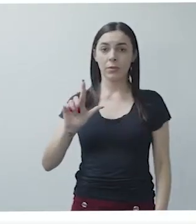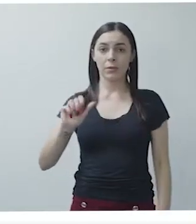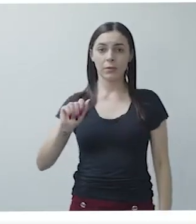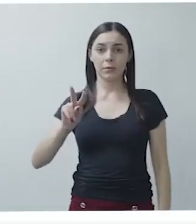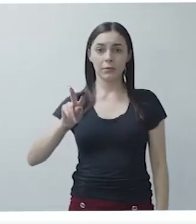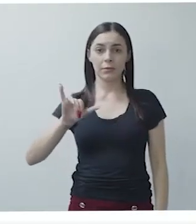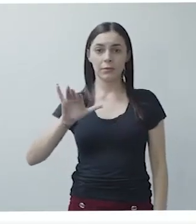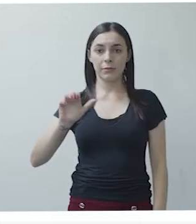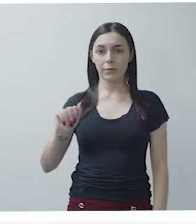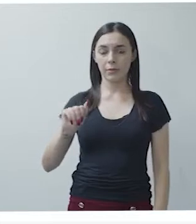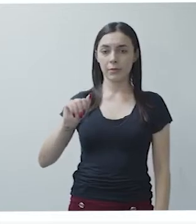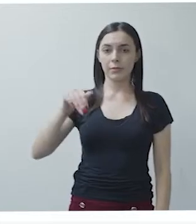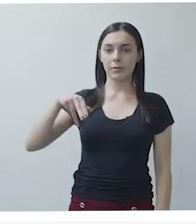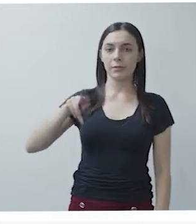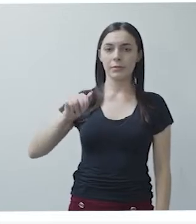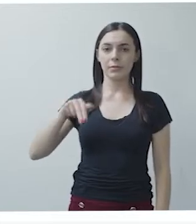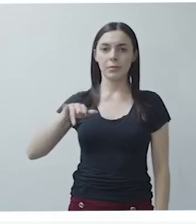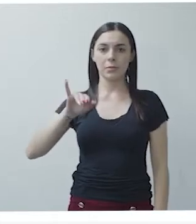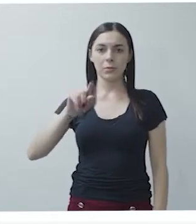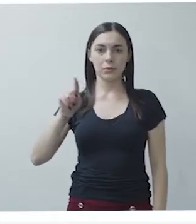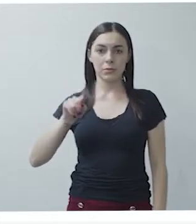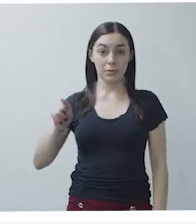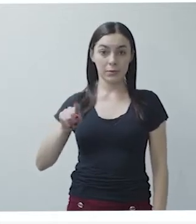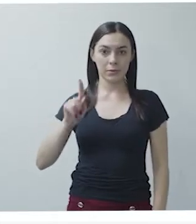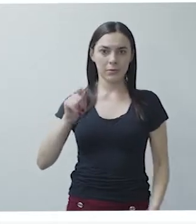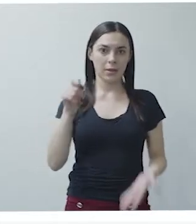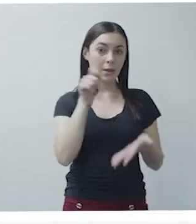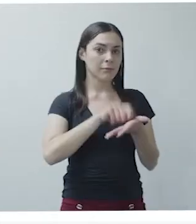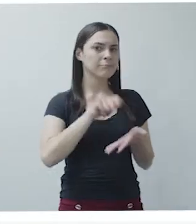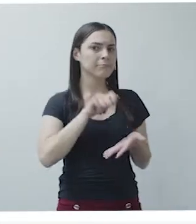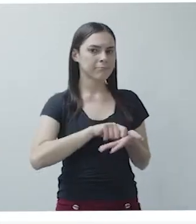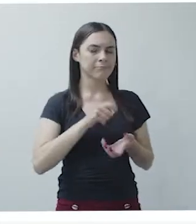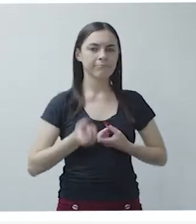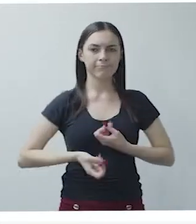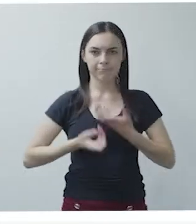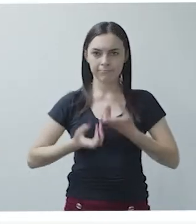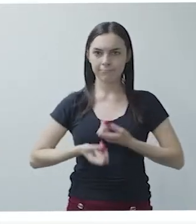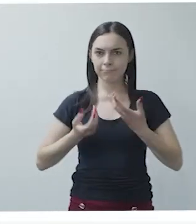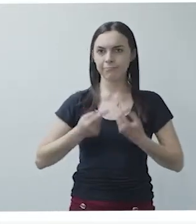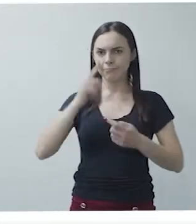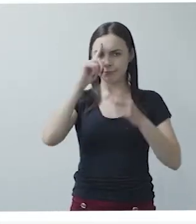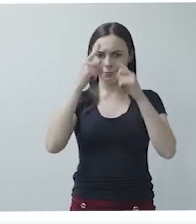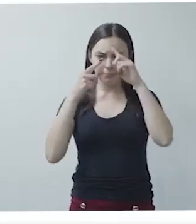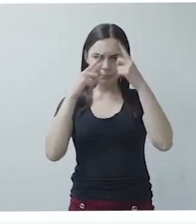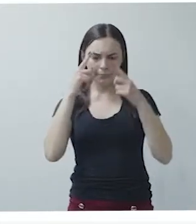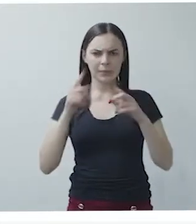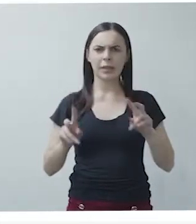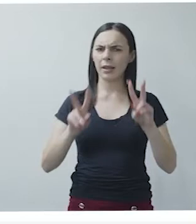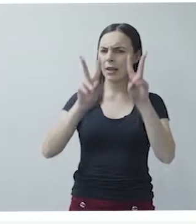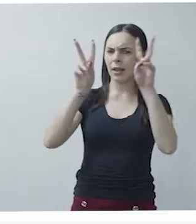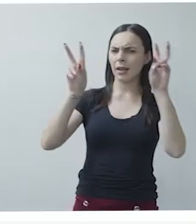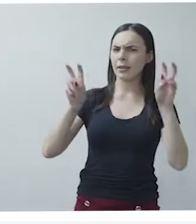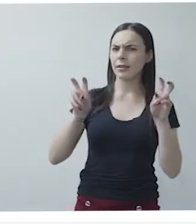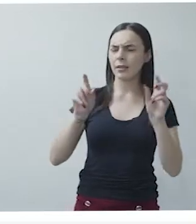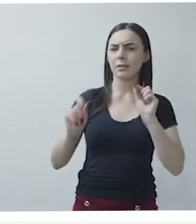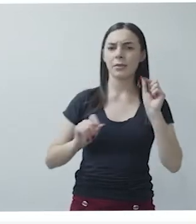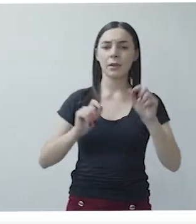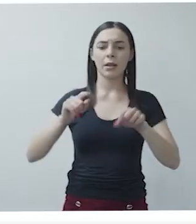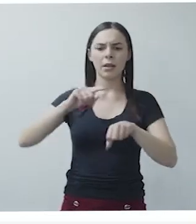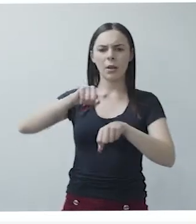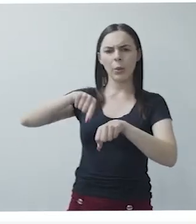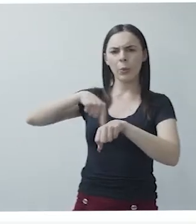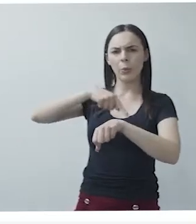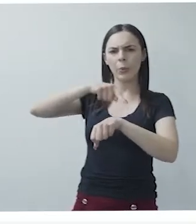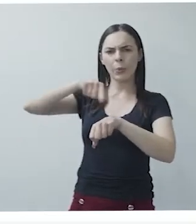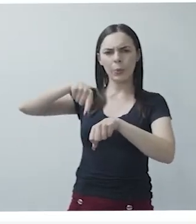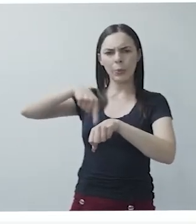Ela é uma escritora e escreveu esse poema, da Flávia Muniz. O nome desse poema é A Dança